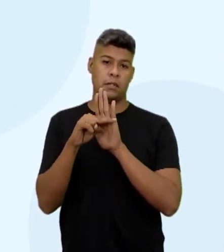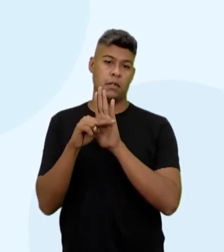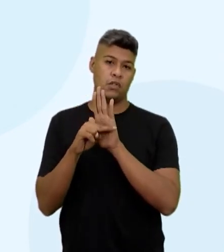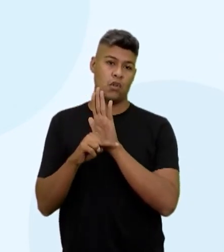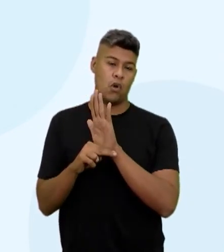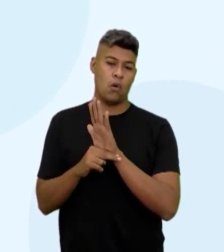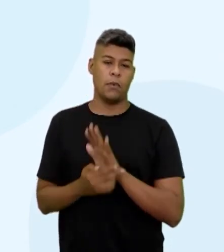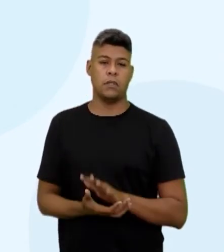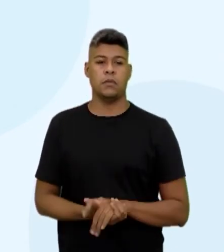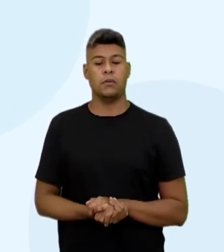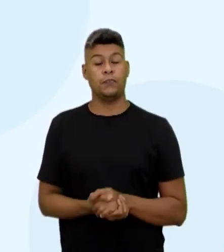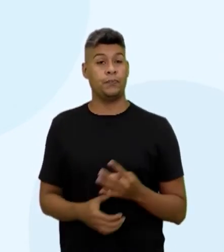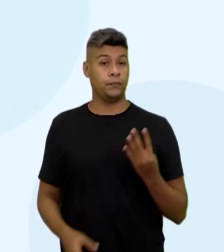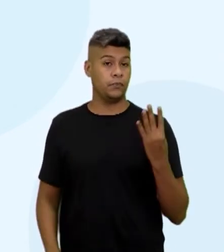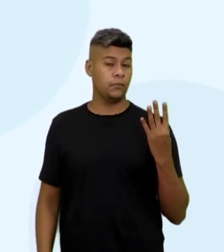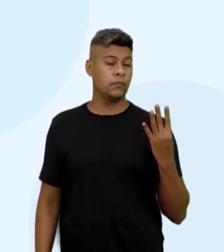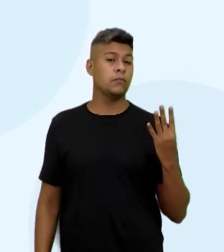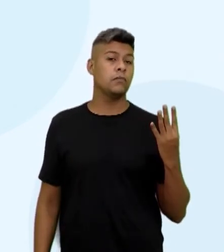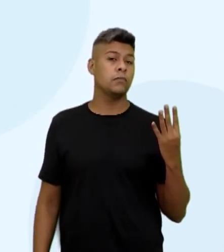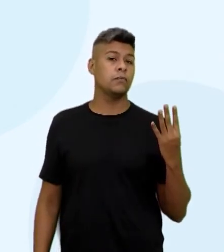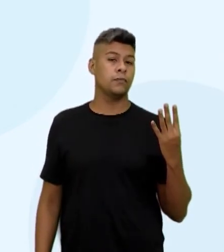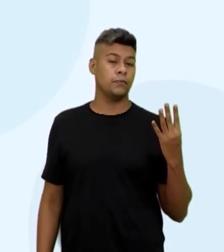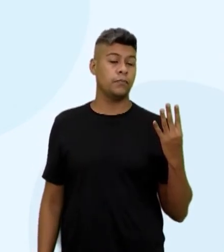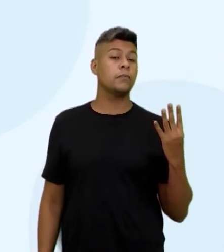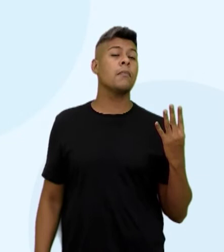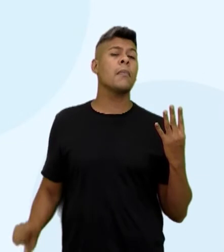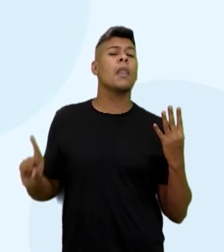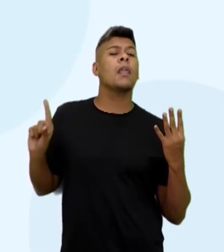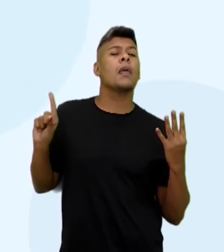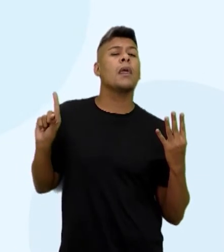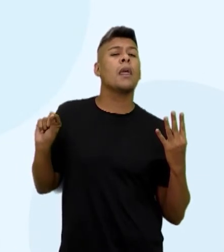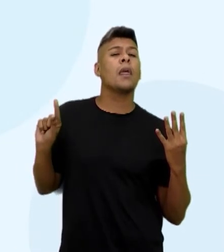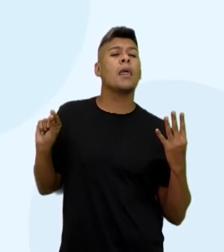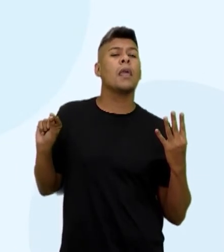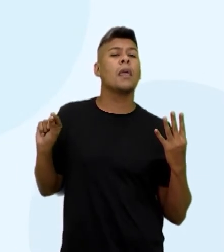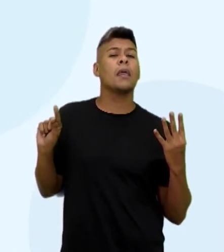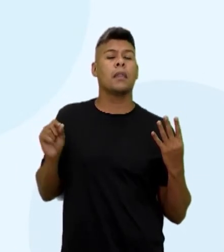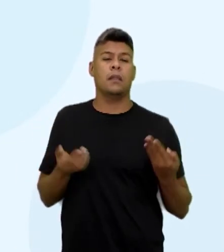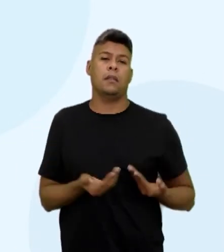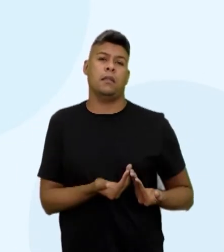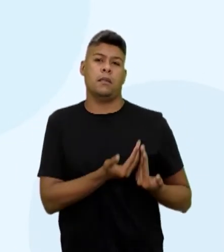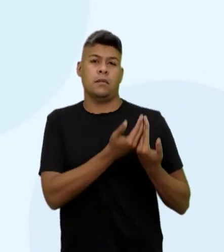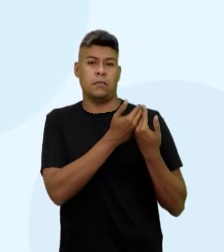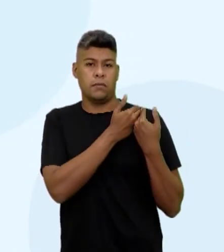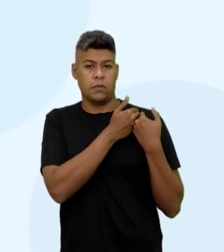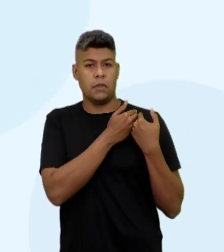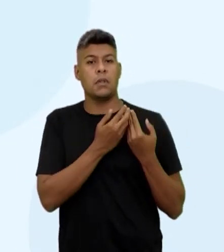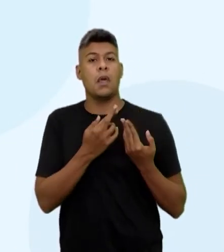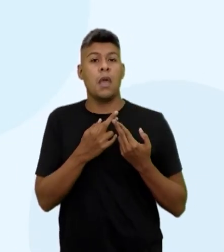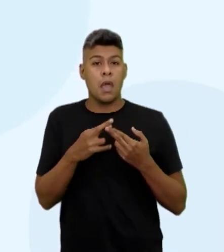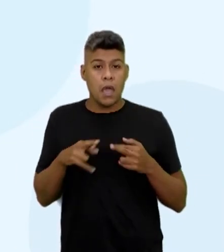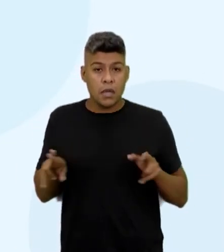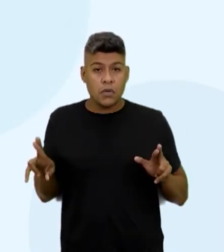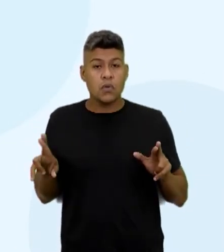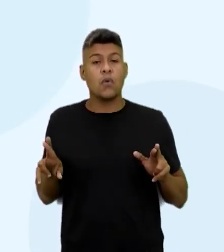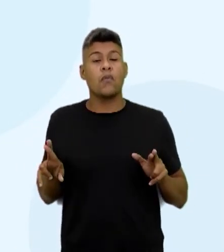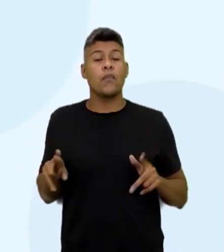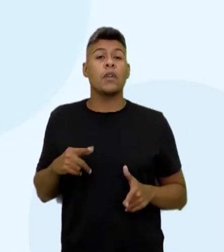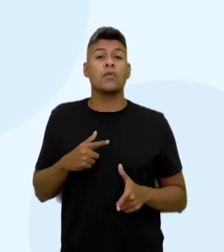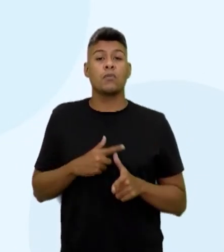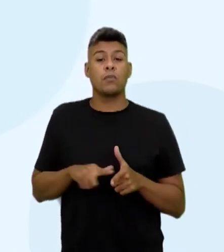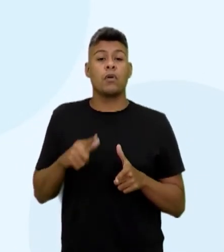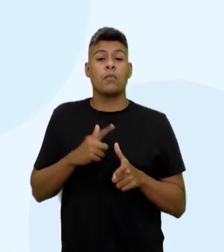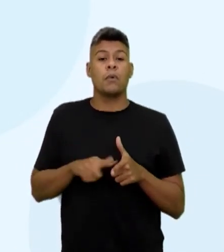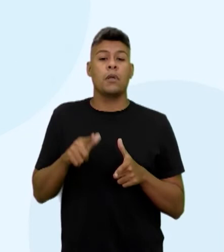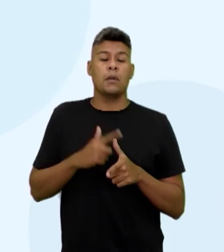normas 14 Quem seria a responsável por resolver os conflitos